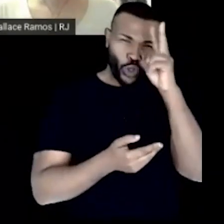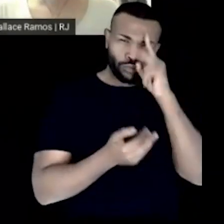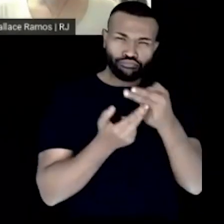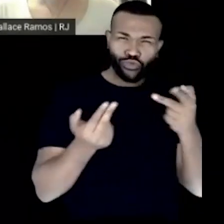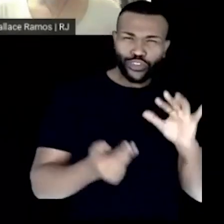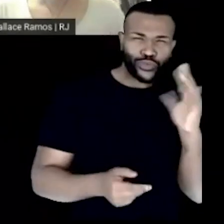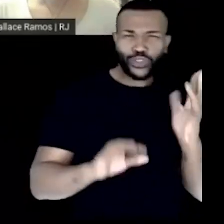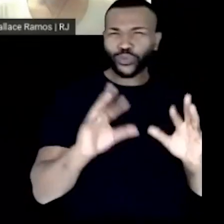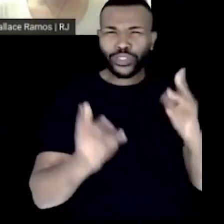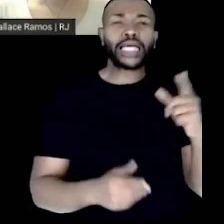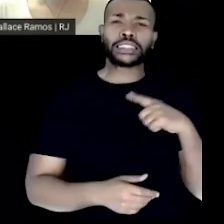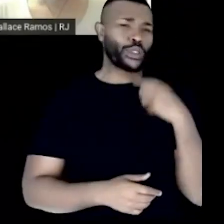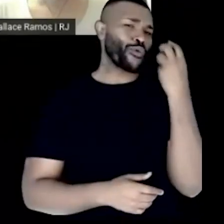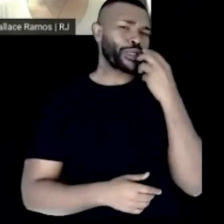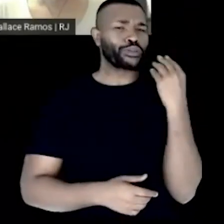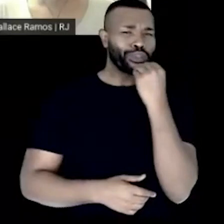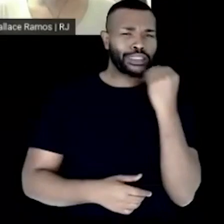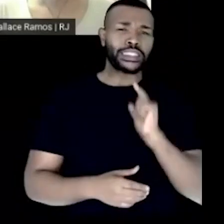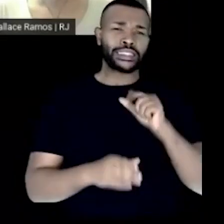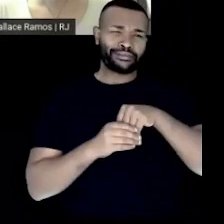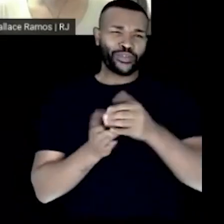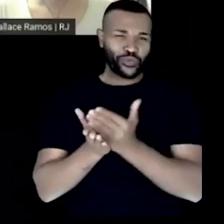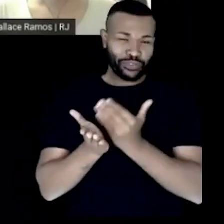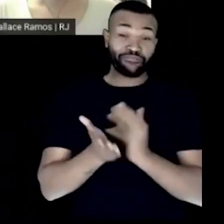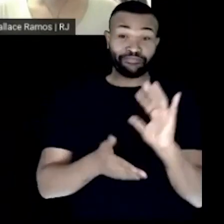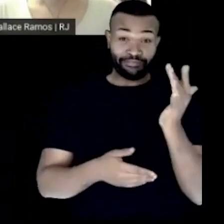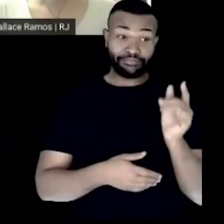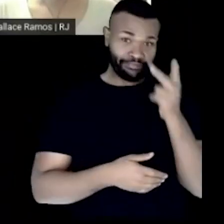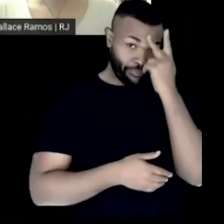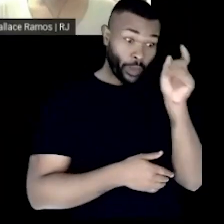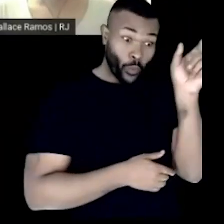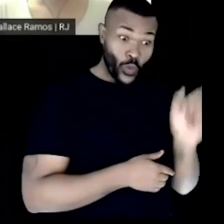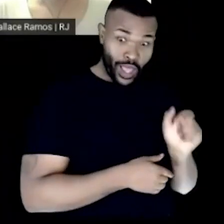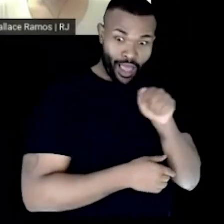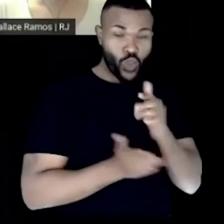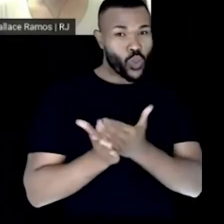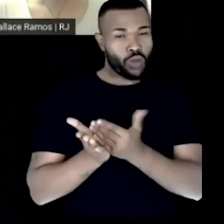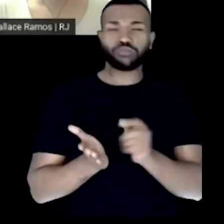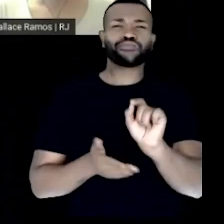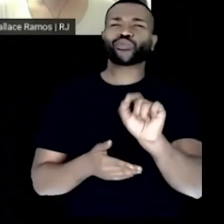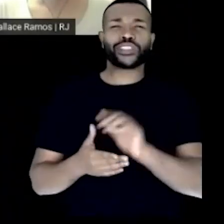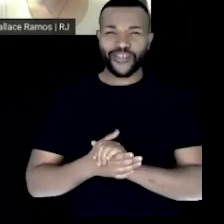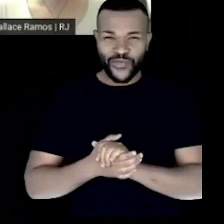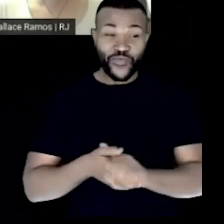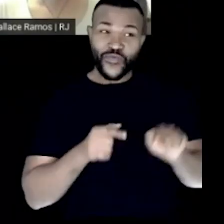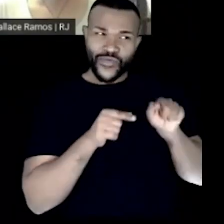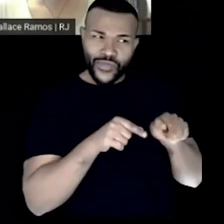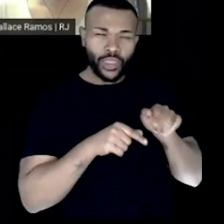Várias coisas acontecem e tal, e várias histórias paralelas e romances de adolescentes acontecem. Uma das personagens,